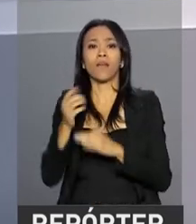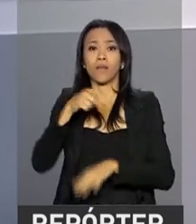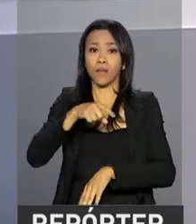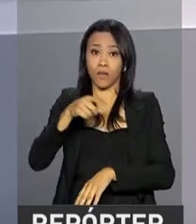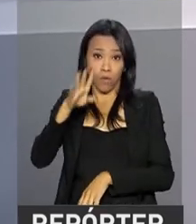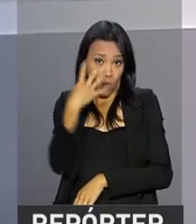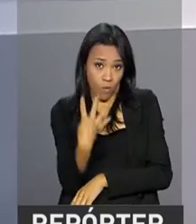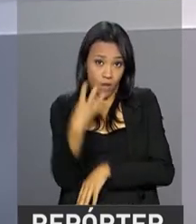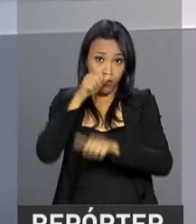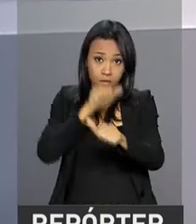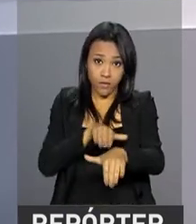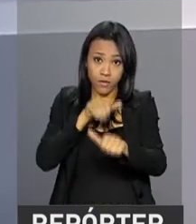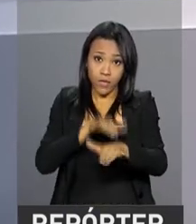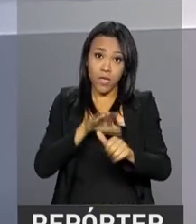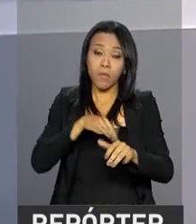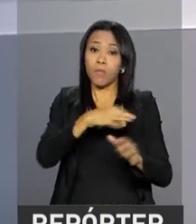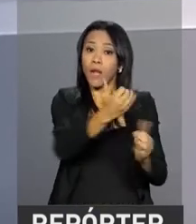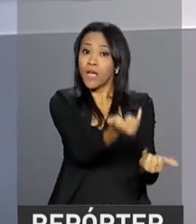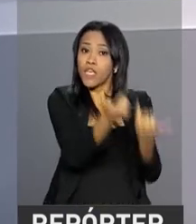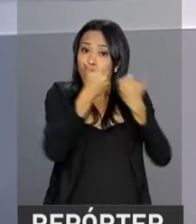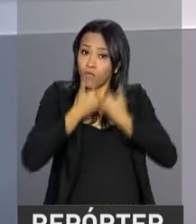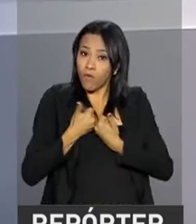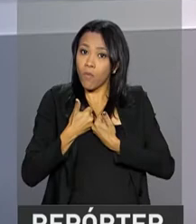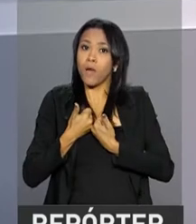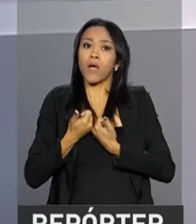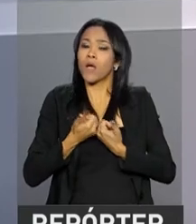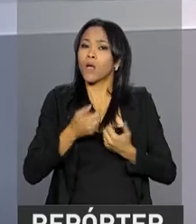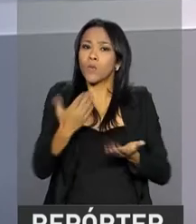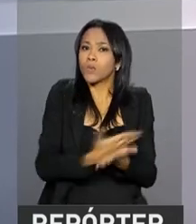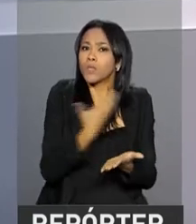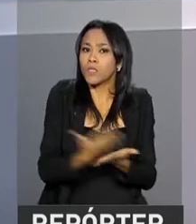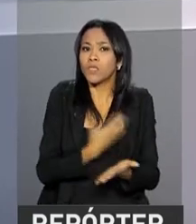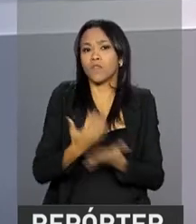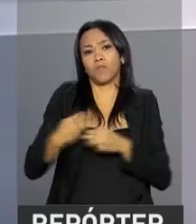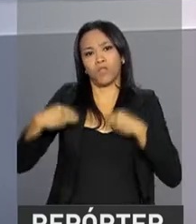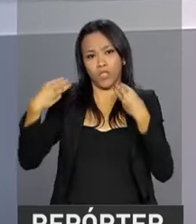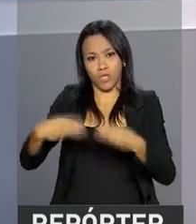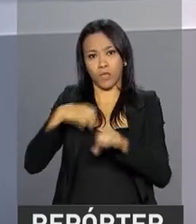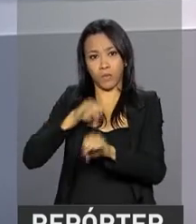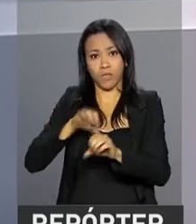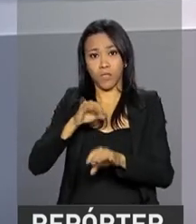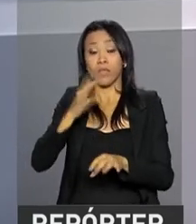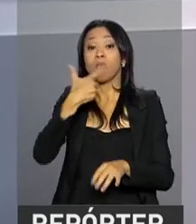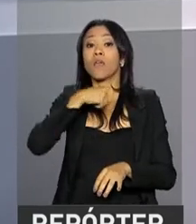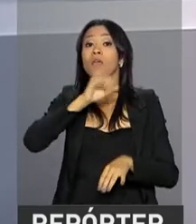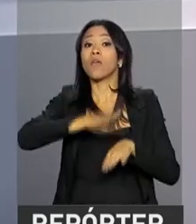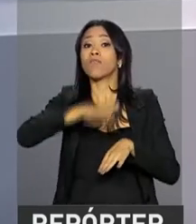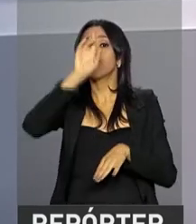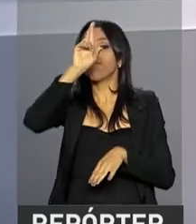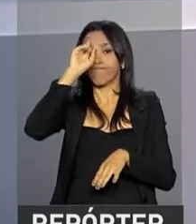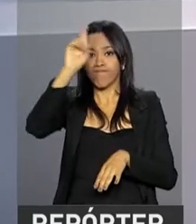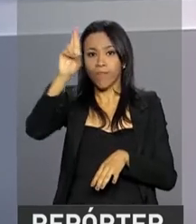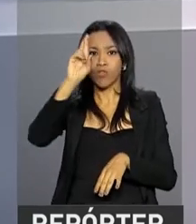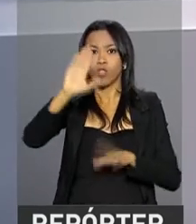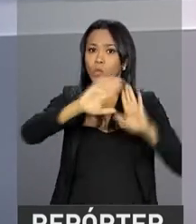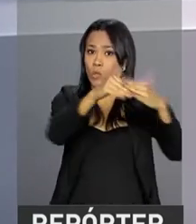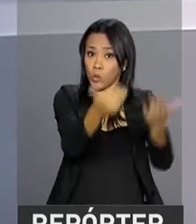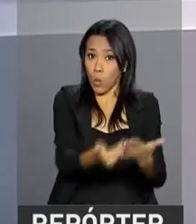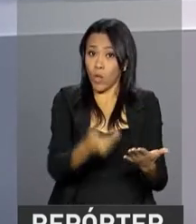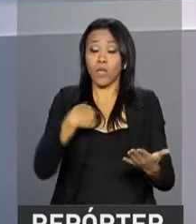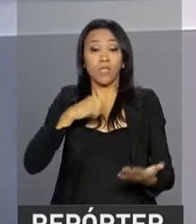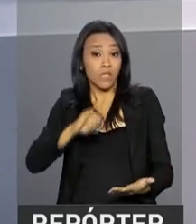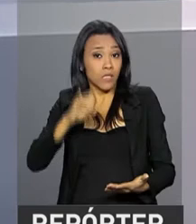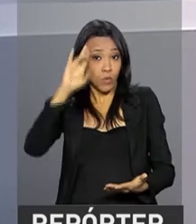materiais escolhidos do ministério da educação o registro deve ser feito pelo diretor da escola no sistema do programa caso ainda não tenha